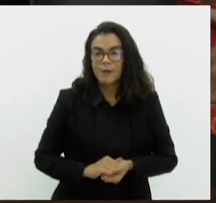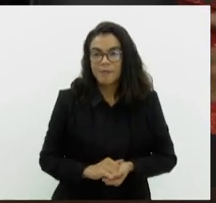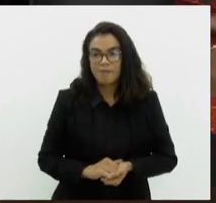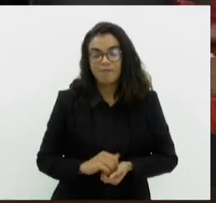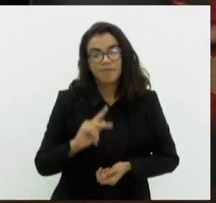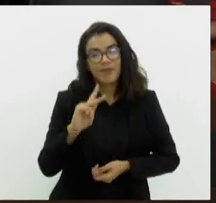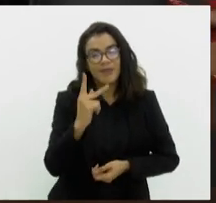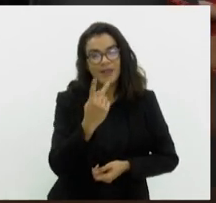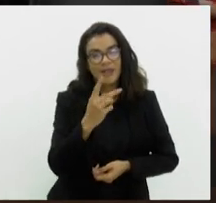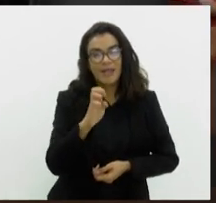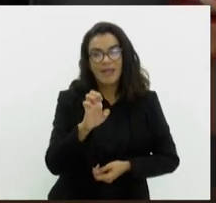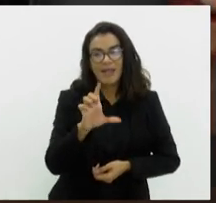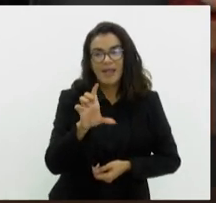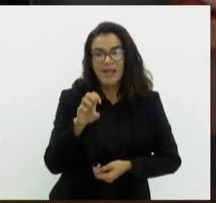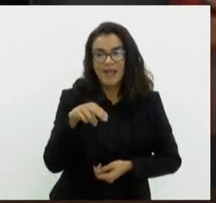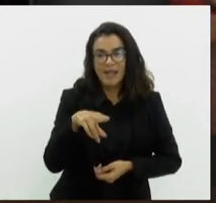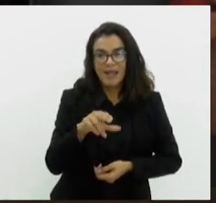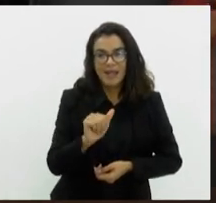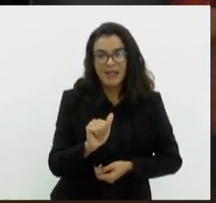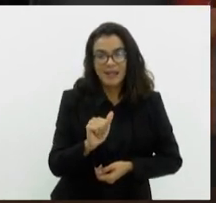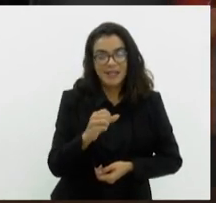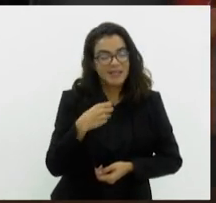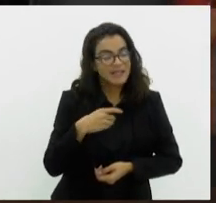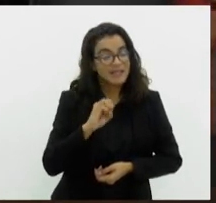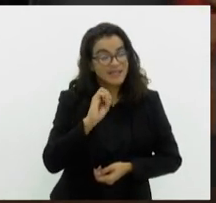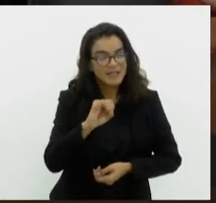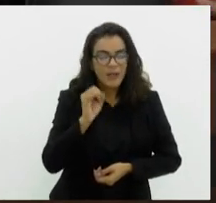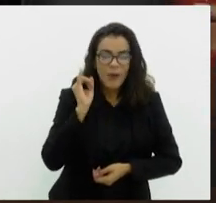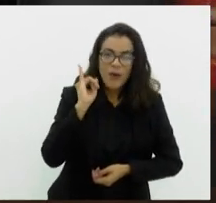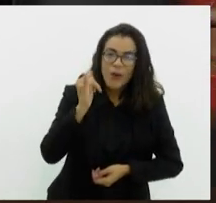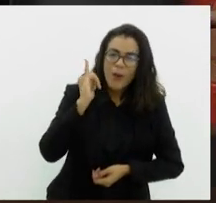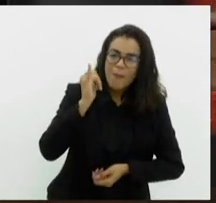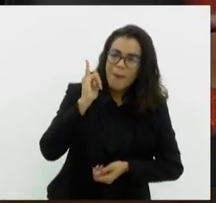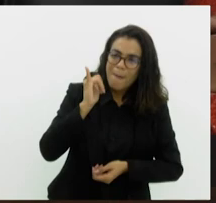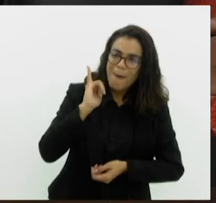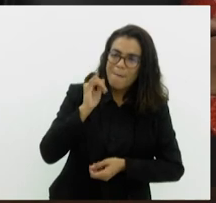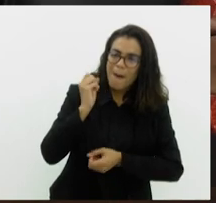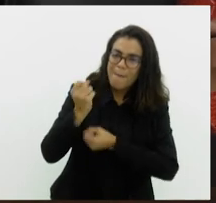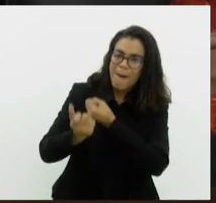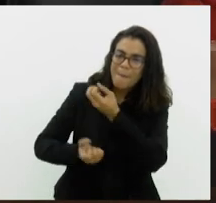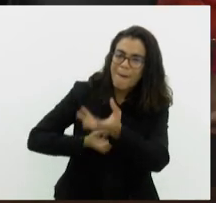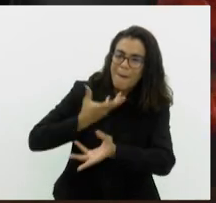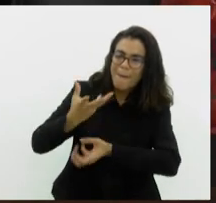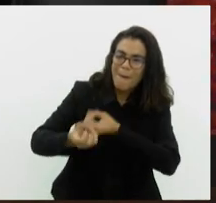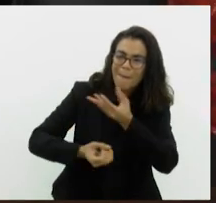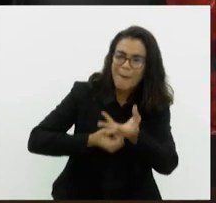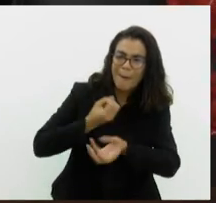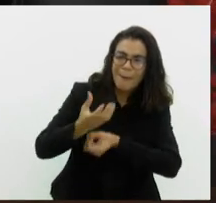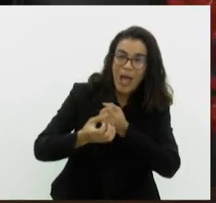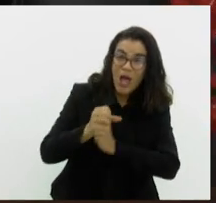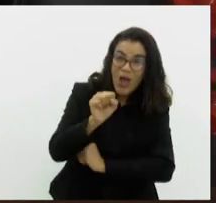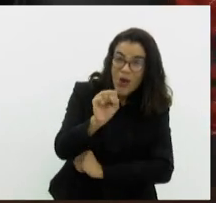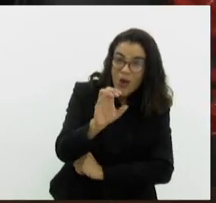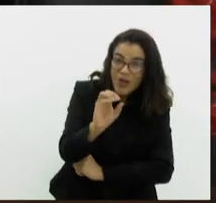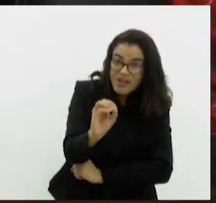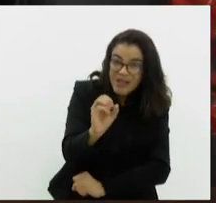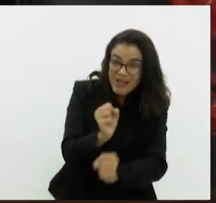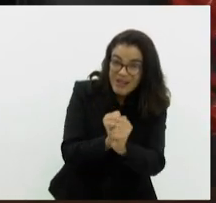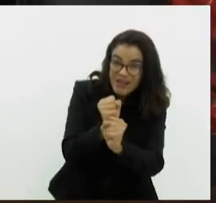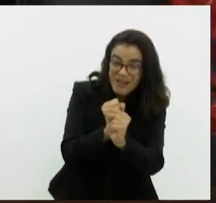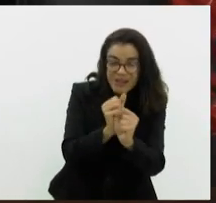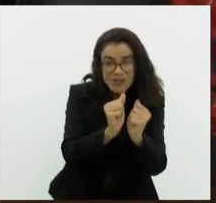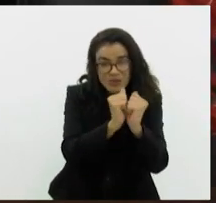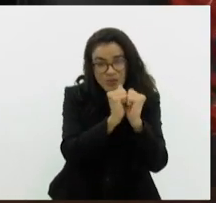Helena, se eu for contar tudo que esses 80 anos juntos,